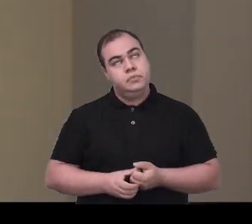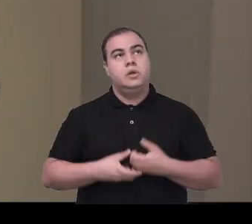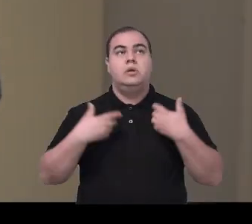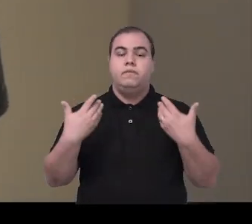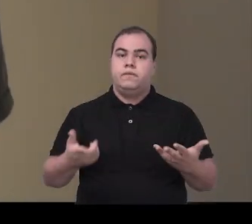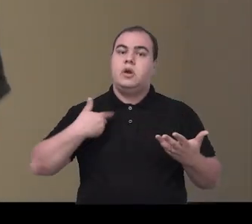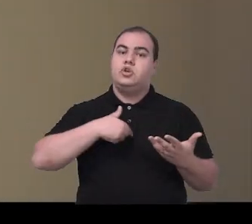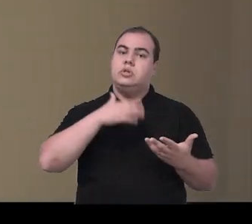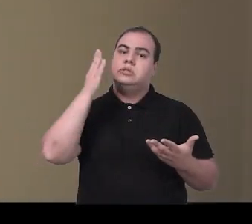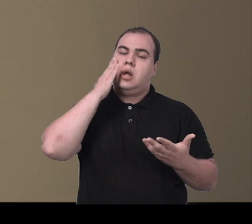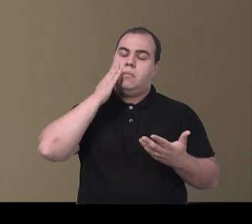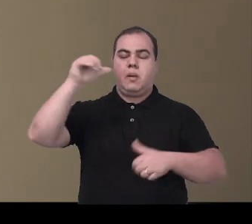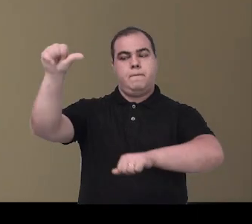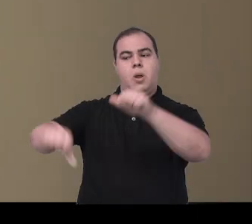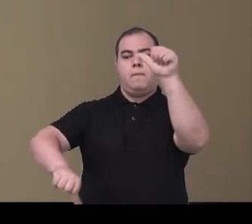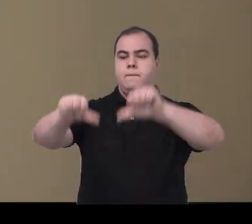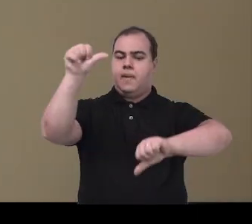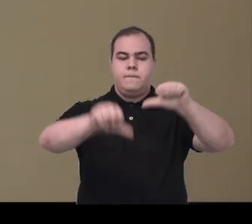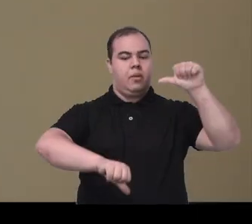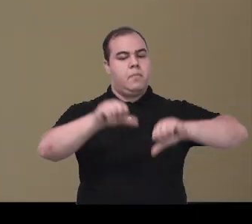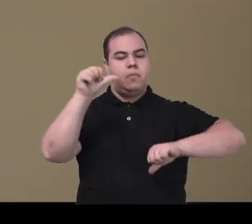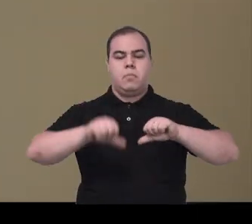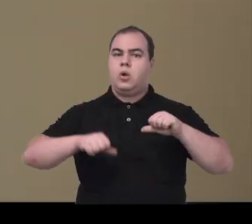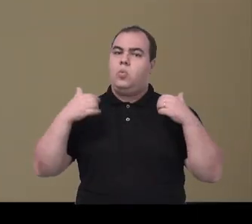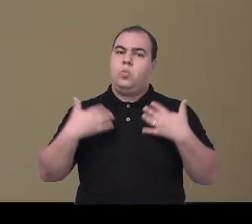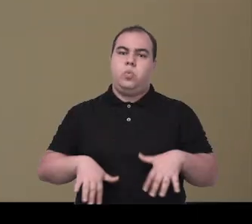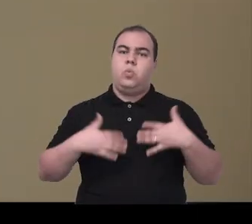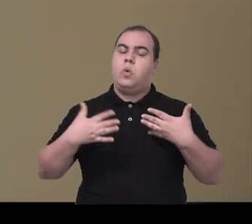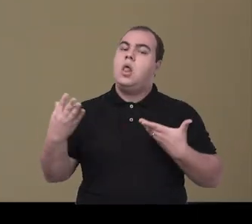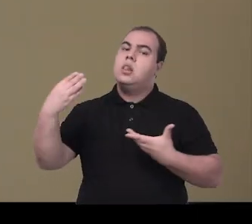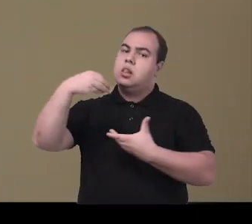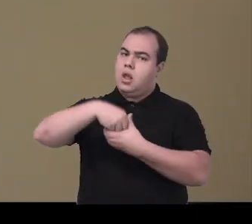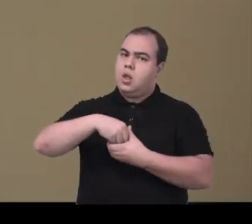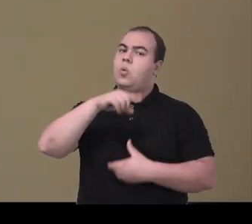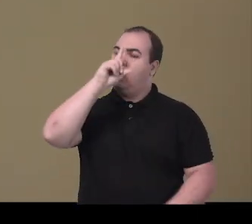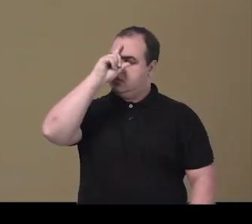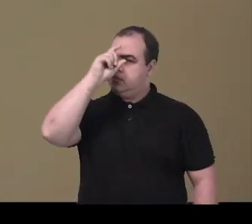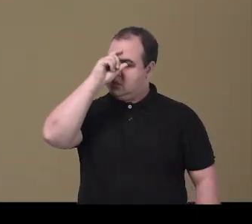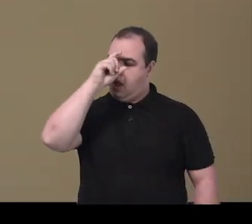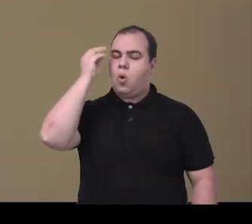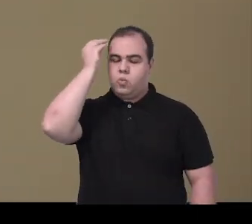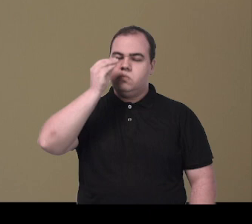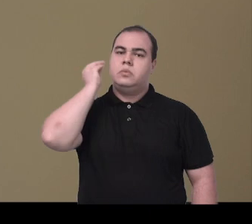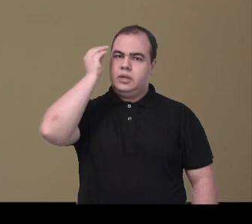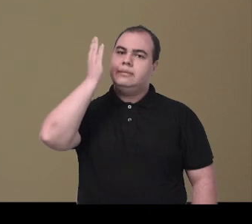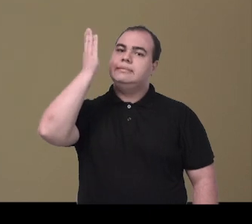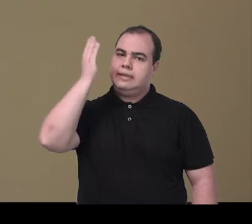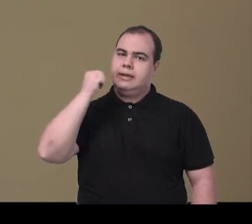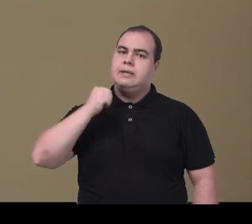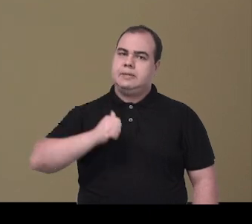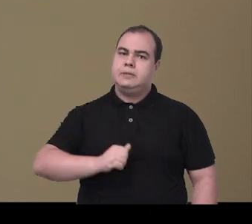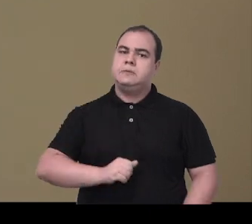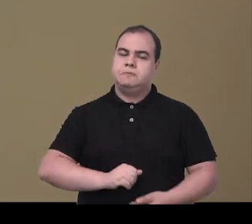Enfim, a gente sabe das atrocidades, né, cometidas dentro de hospitais psiquiátricos. Um homem adulto de pele